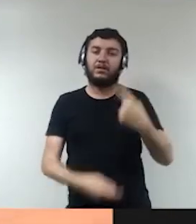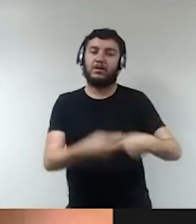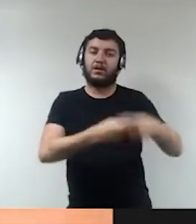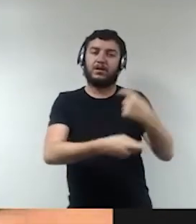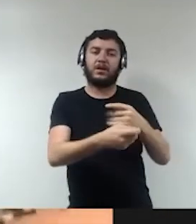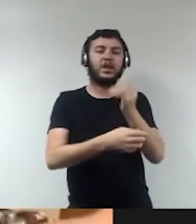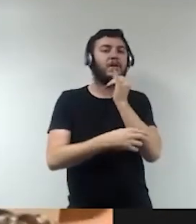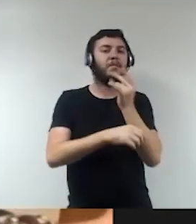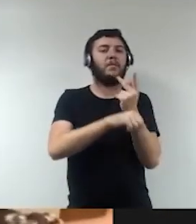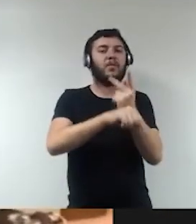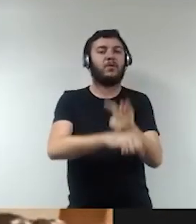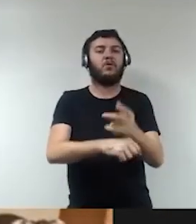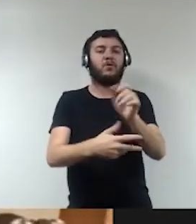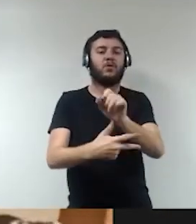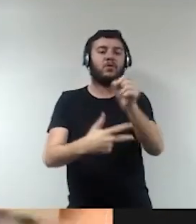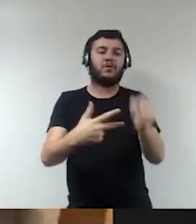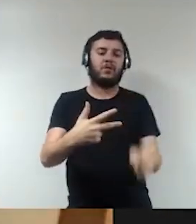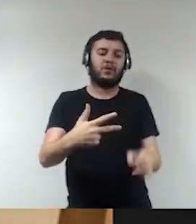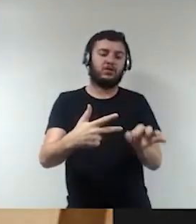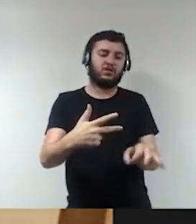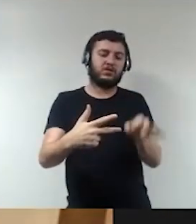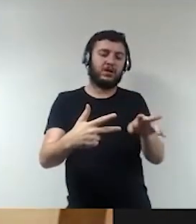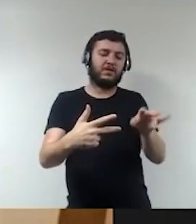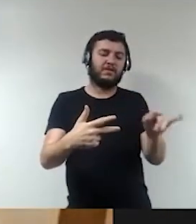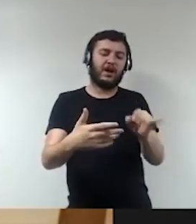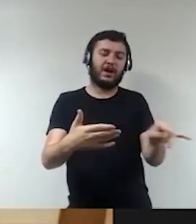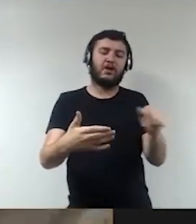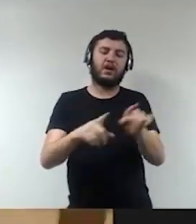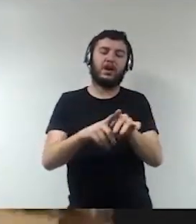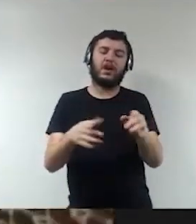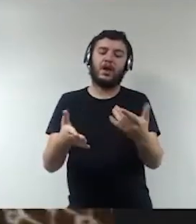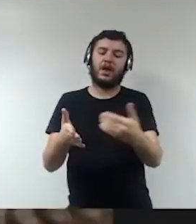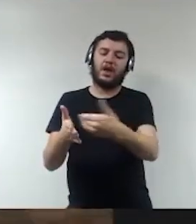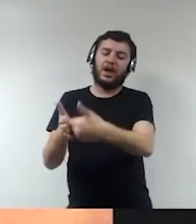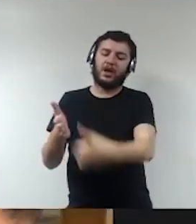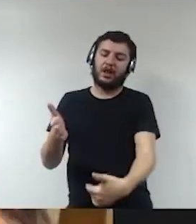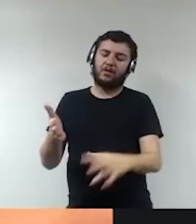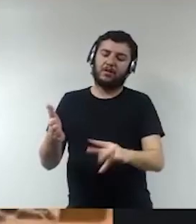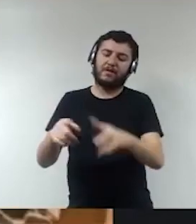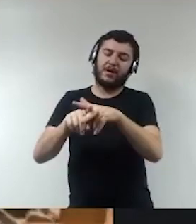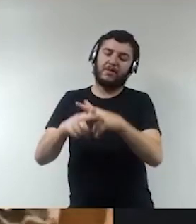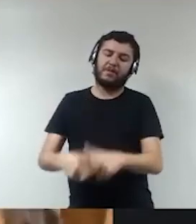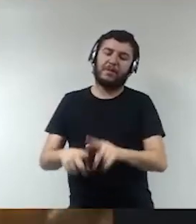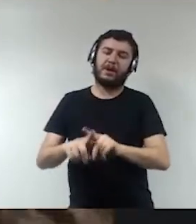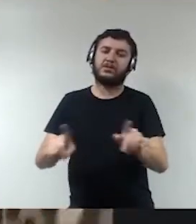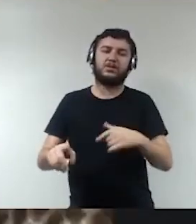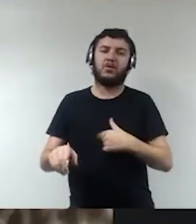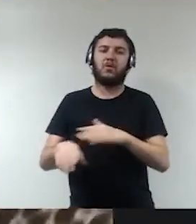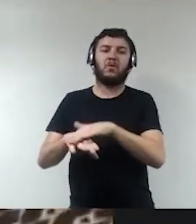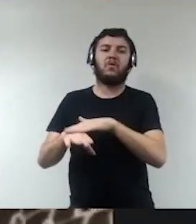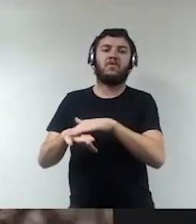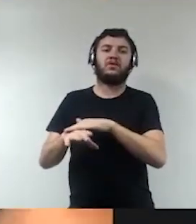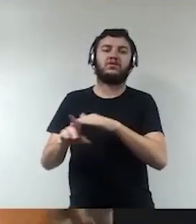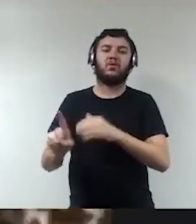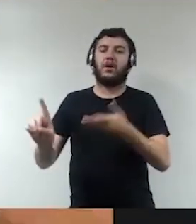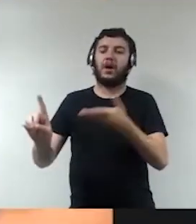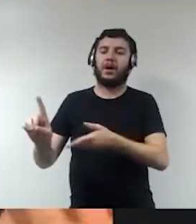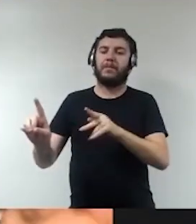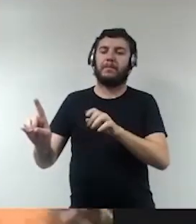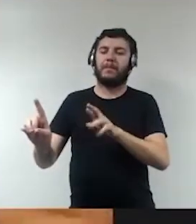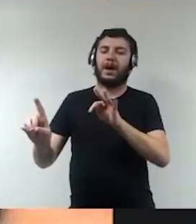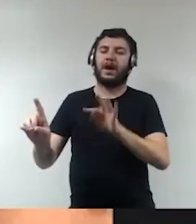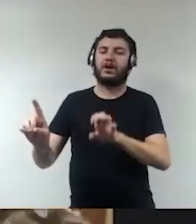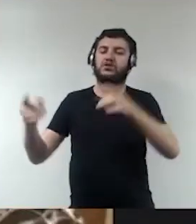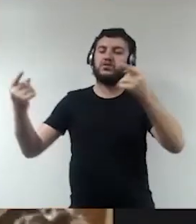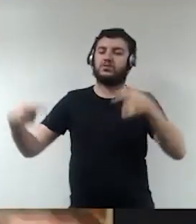cláusula se você nem conversou com a outra parte? É uma coisa que nas ordenações filipinas a gente já tinha isso. Tem que provar. A Constituição